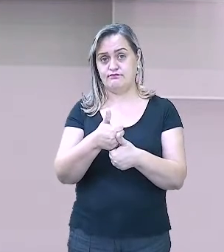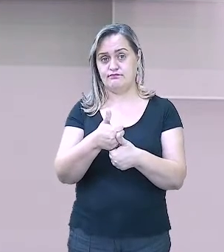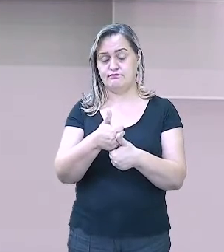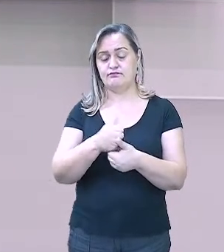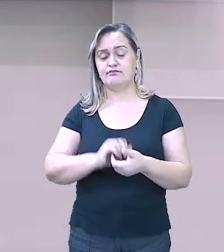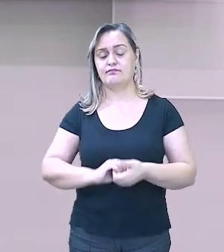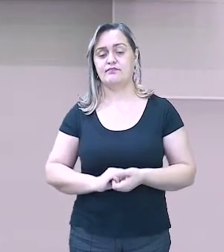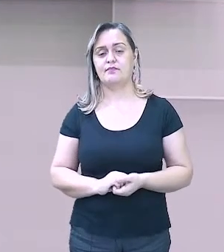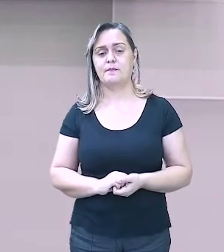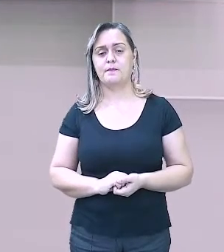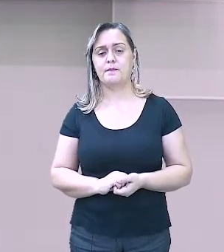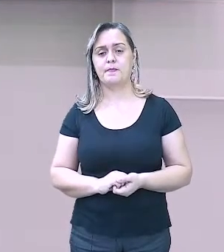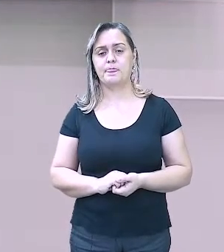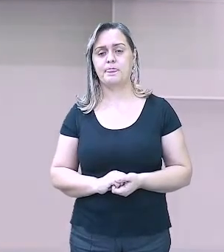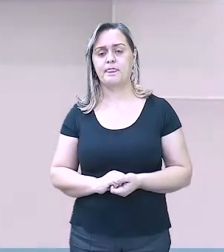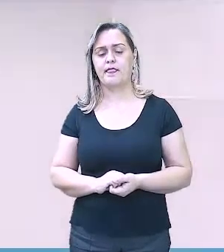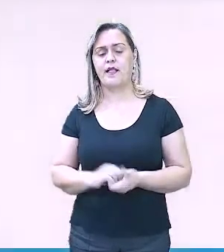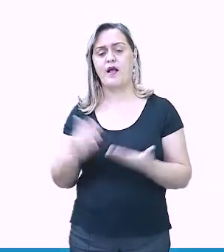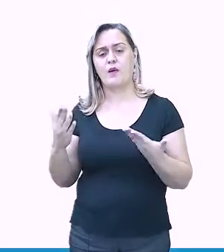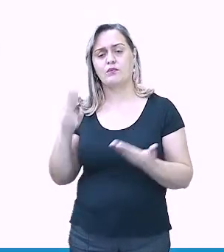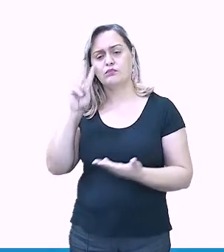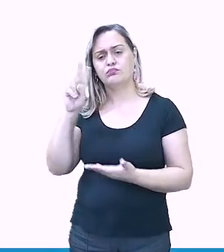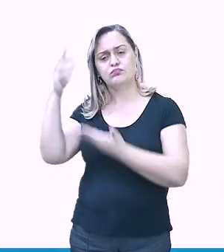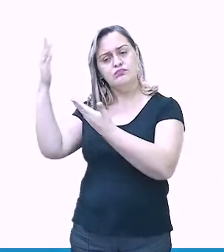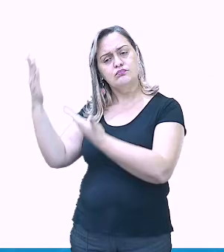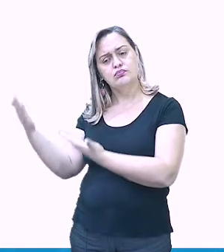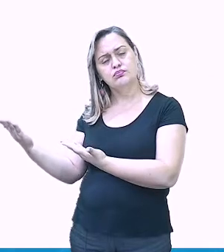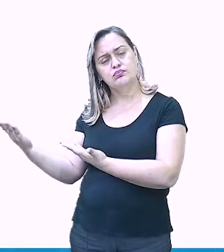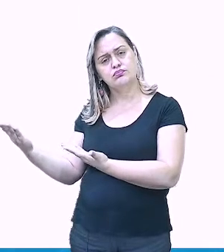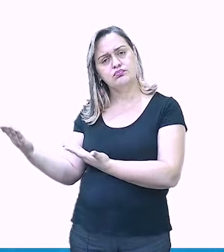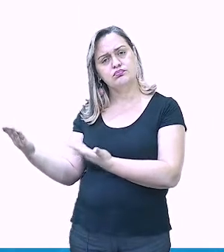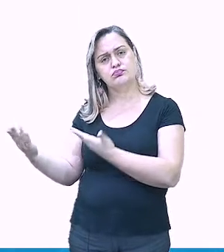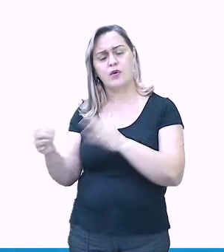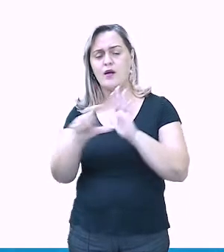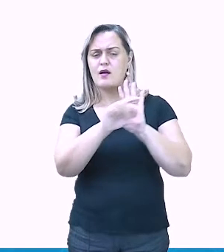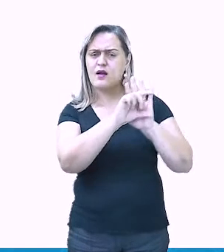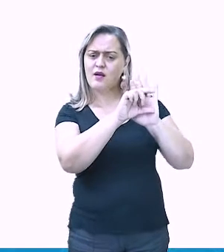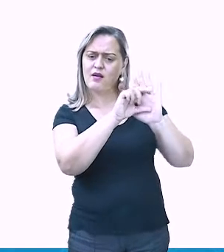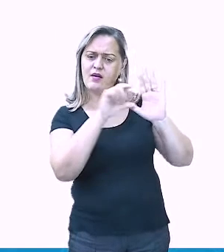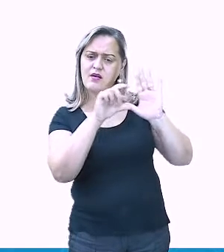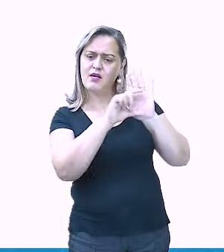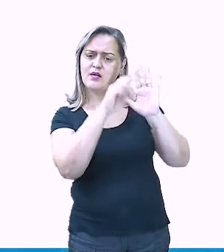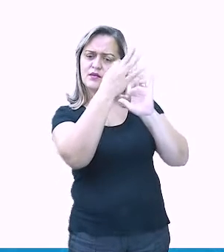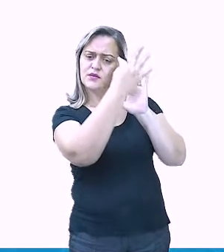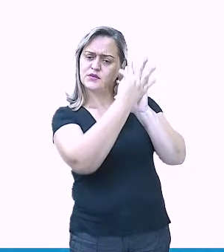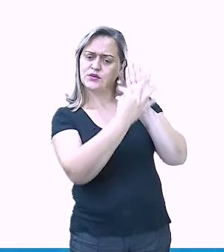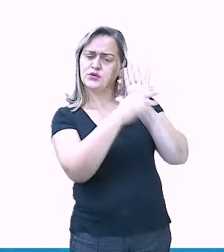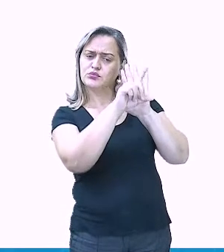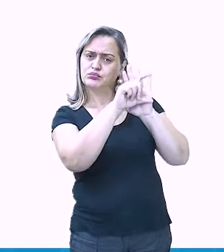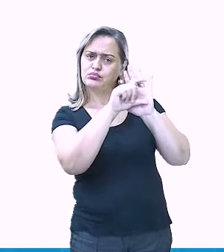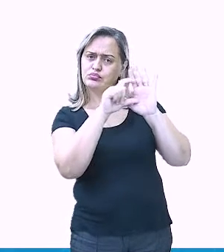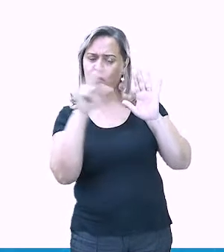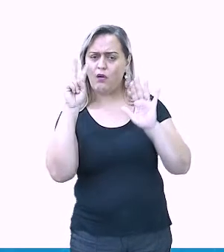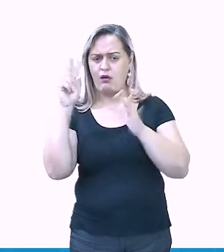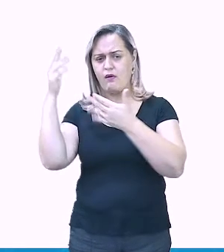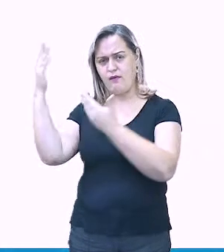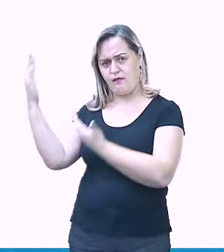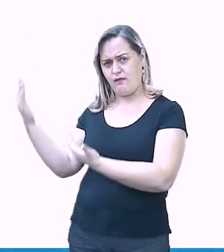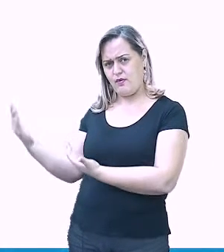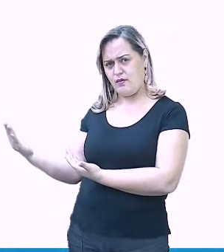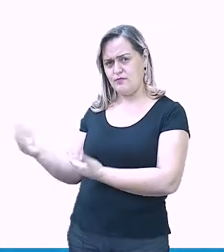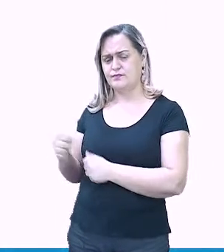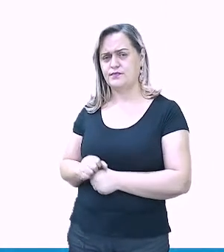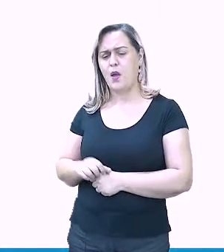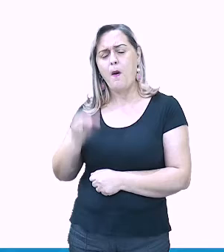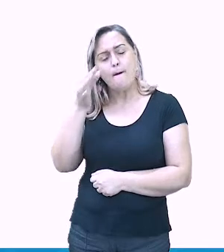Agora, nós teremos aqui trechos. Sim, trechos, e nós faremos a leitura. Vamos